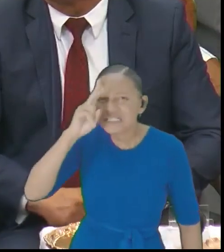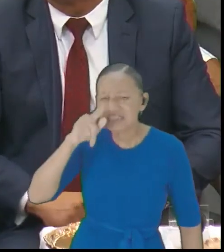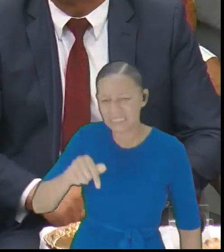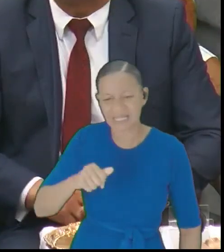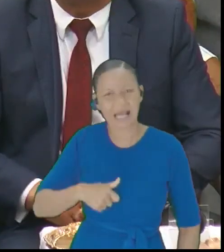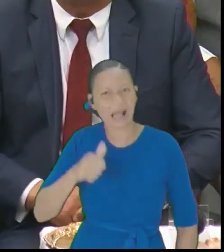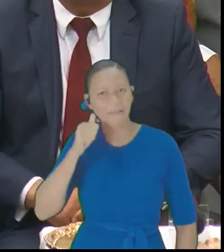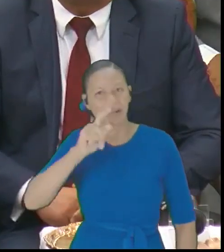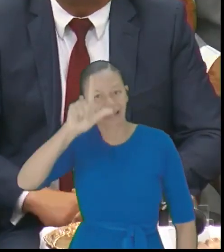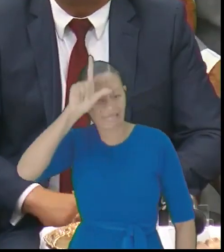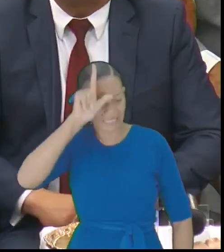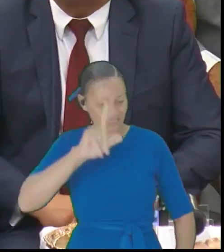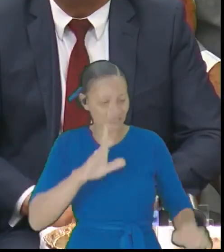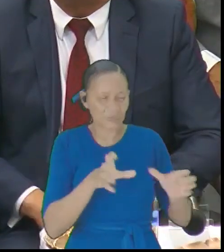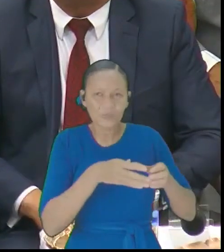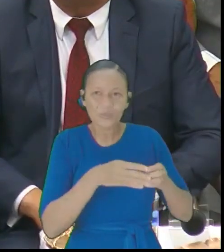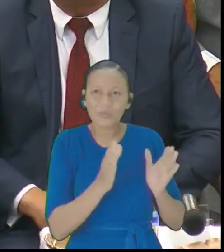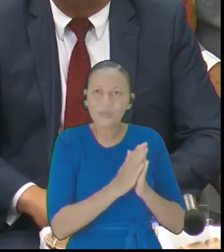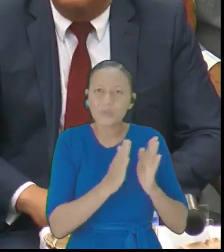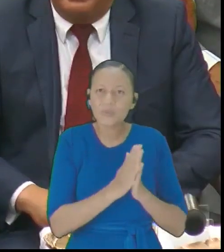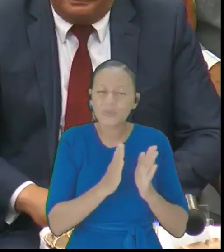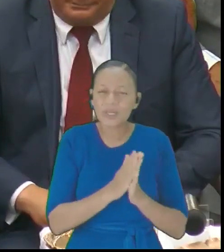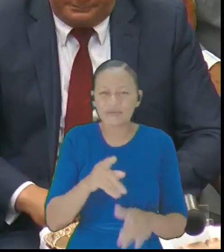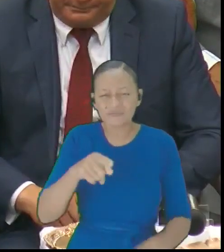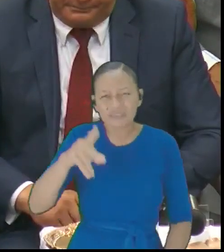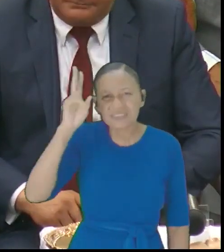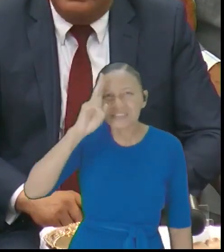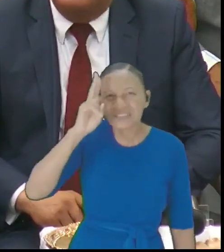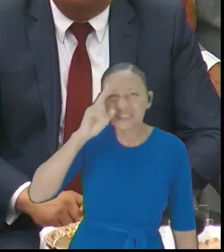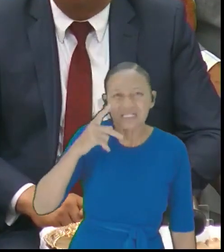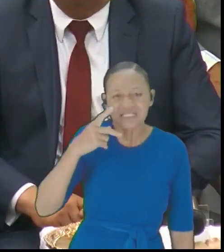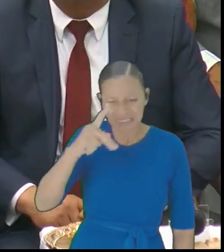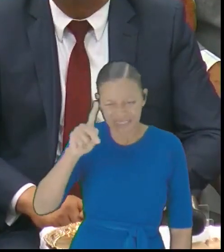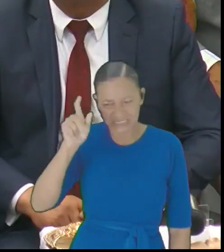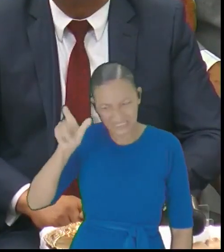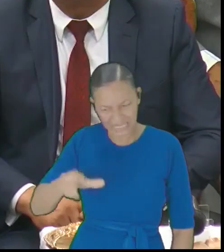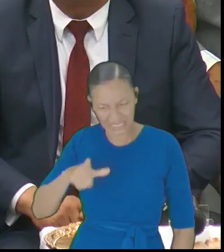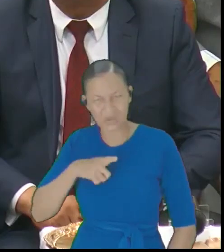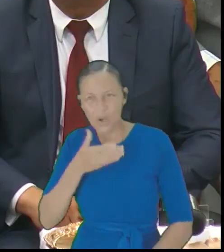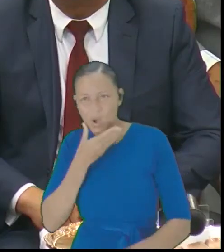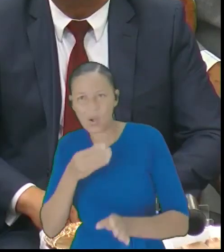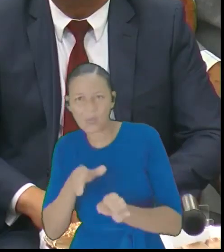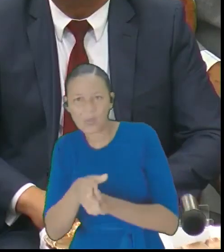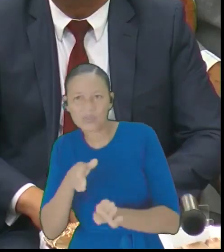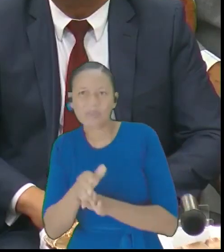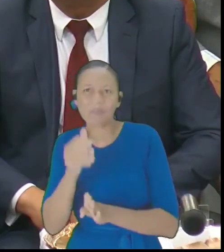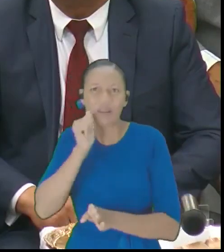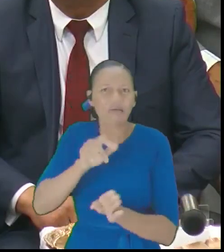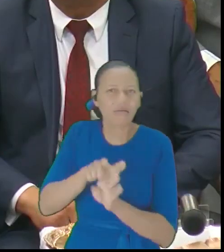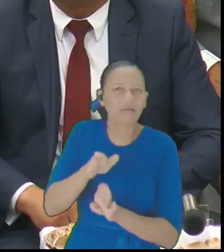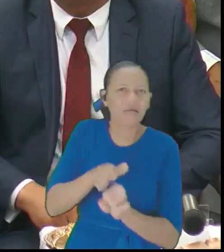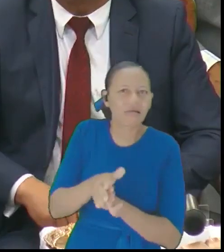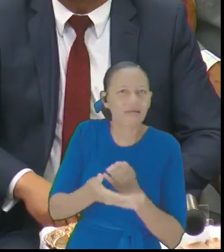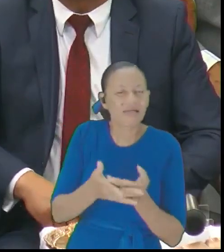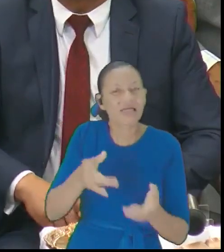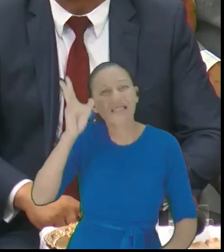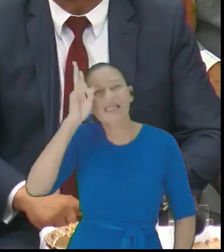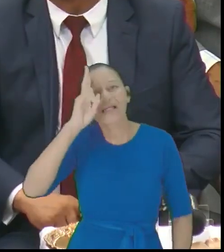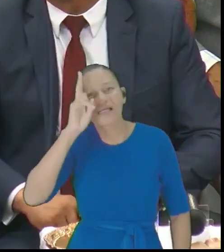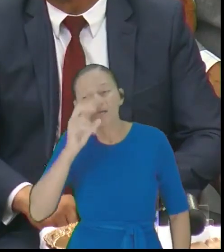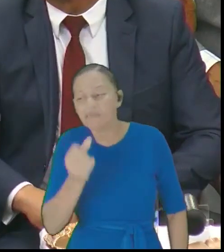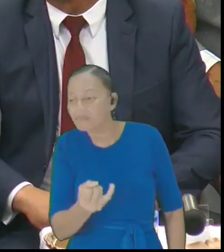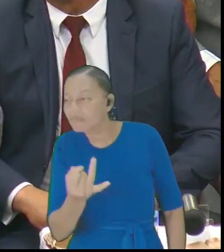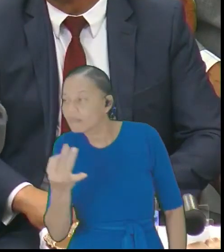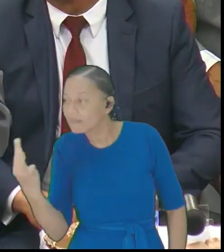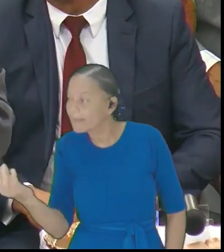dirigente do círculo de oração? Você se lembra de quem é o teu conselheiro? Você se lembra